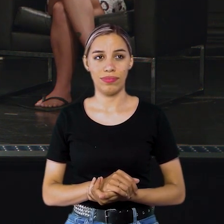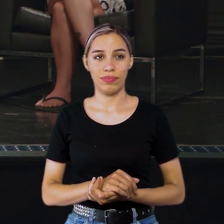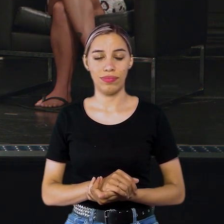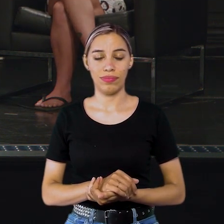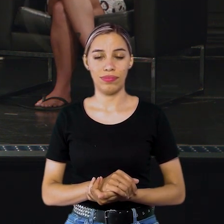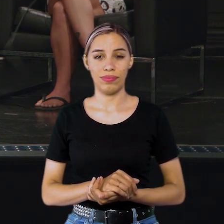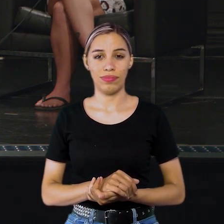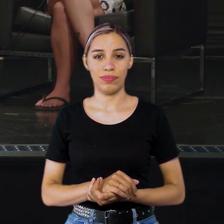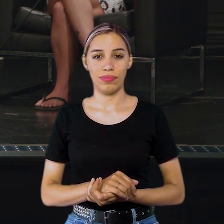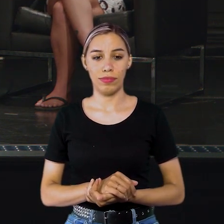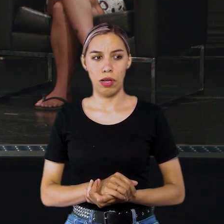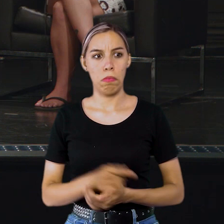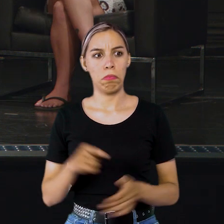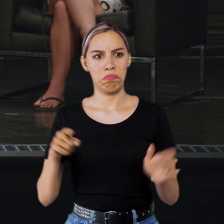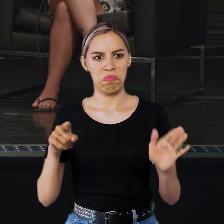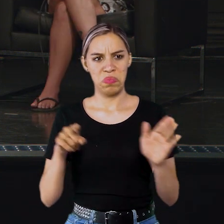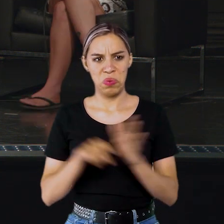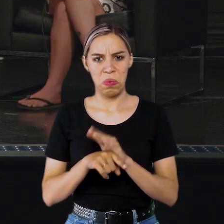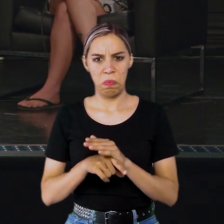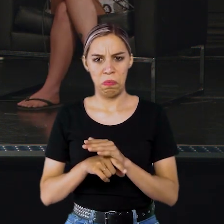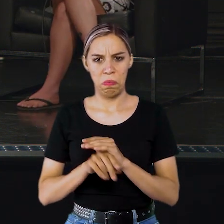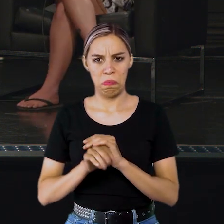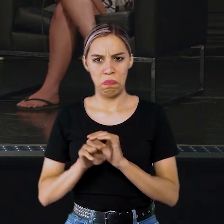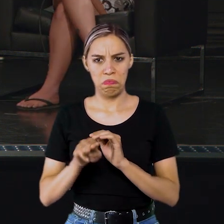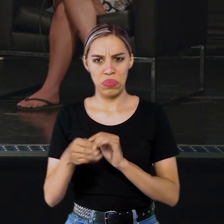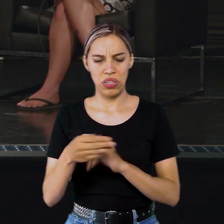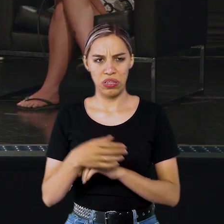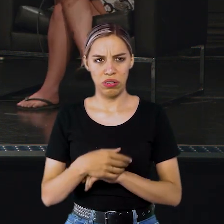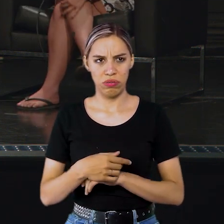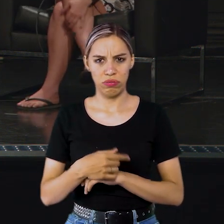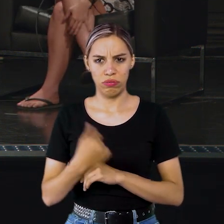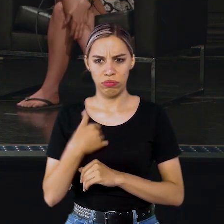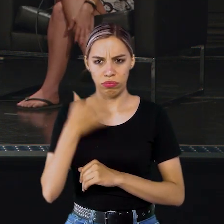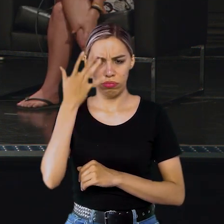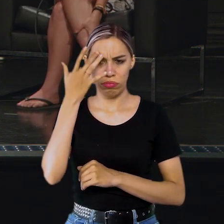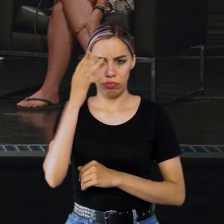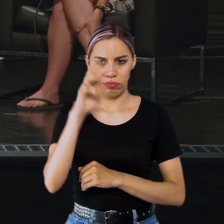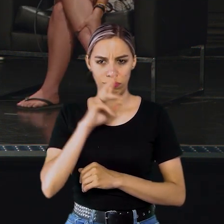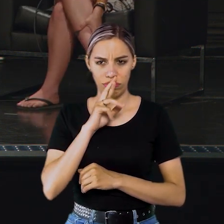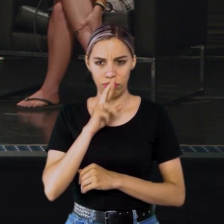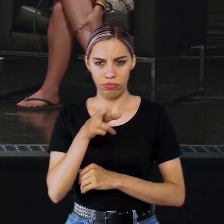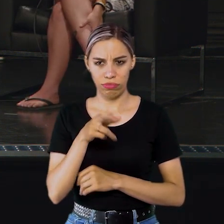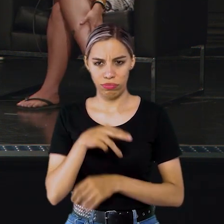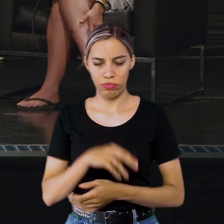Pergunta de milhão, né? Isso aí. Eu não sei responder, não, mas...